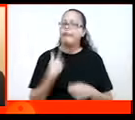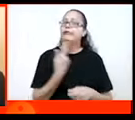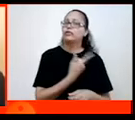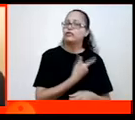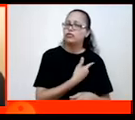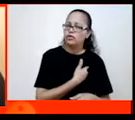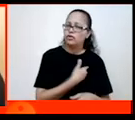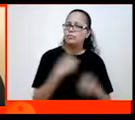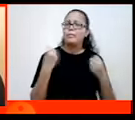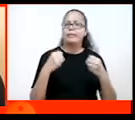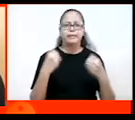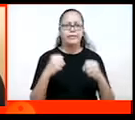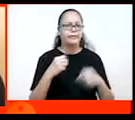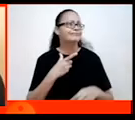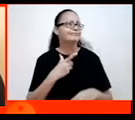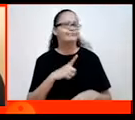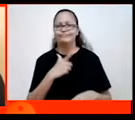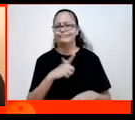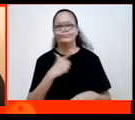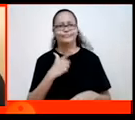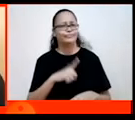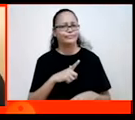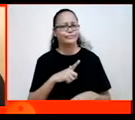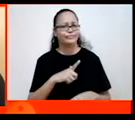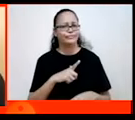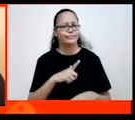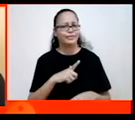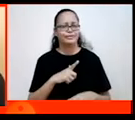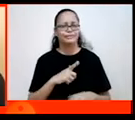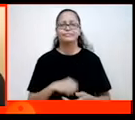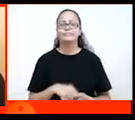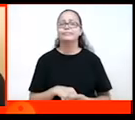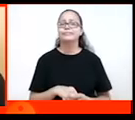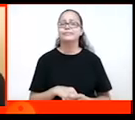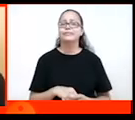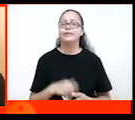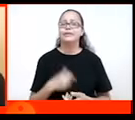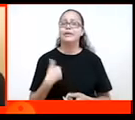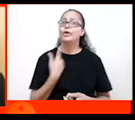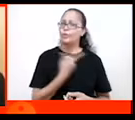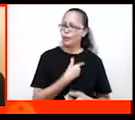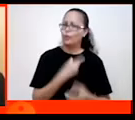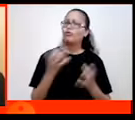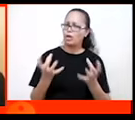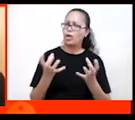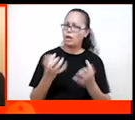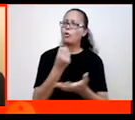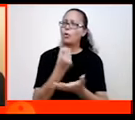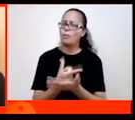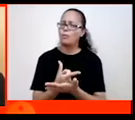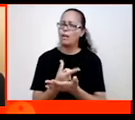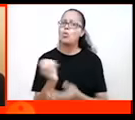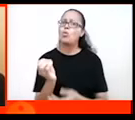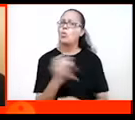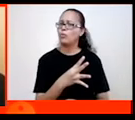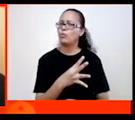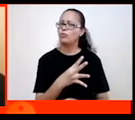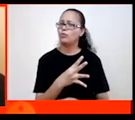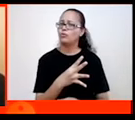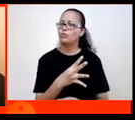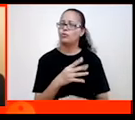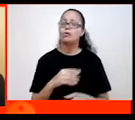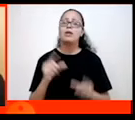uma necessidade que não existe, é uma necessidade que é irreal, né? Então a gente quer ter o produto novo, né? Apesar